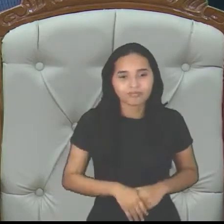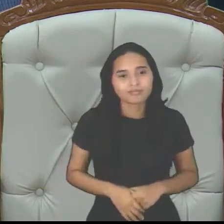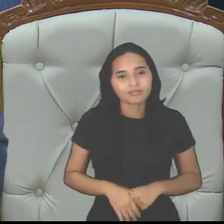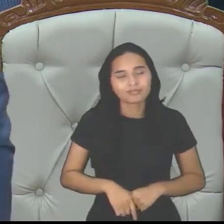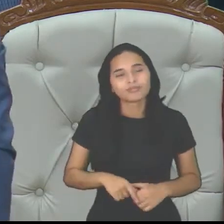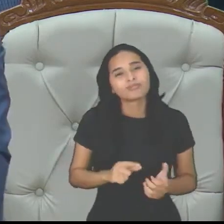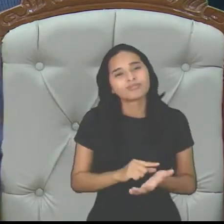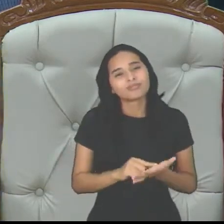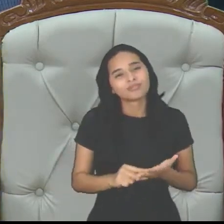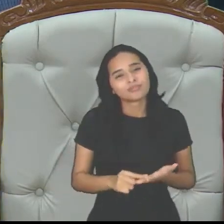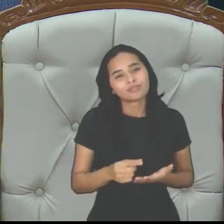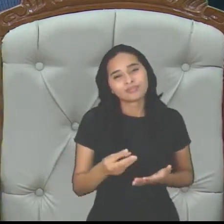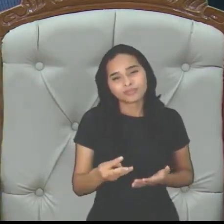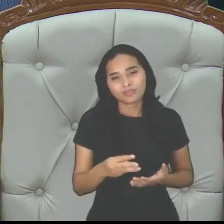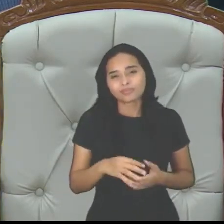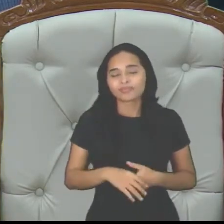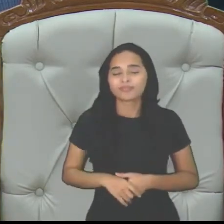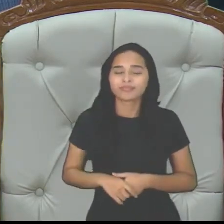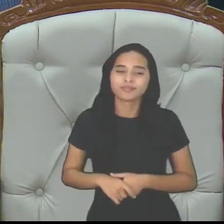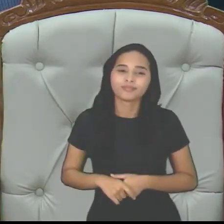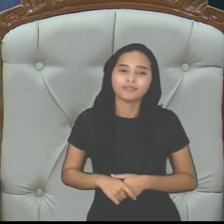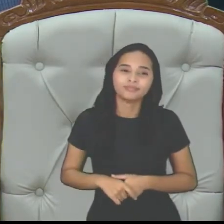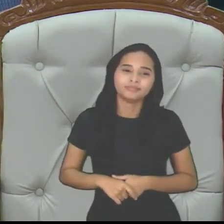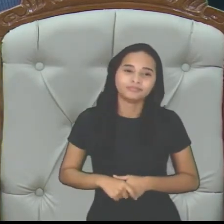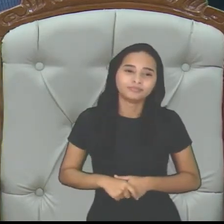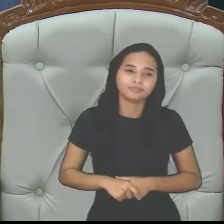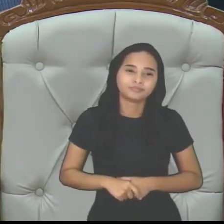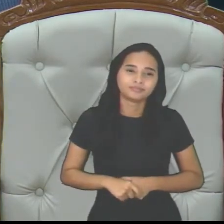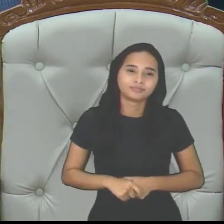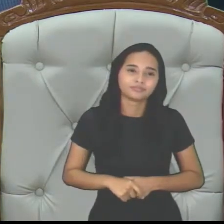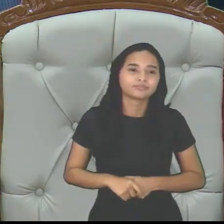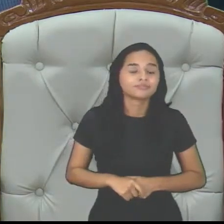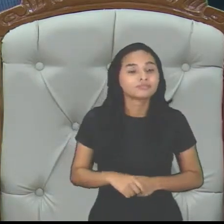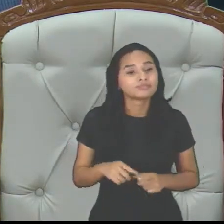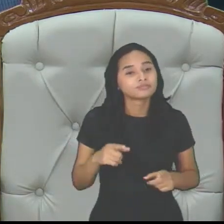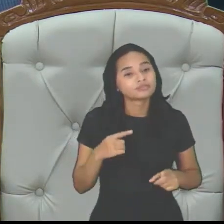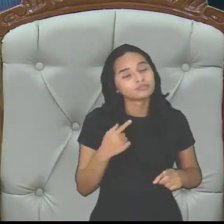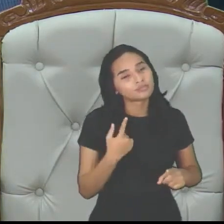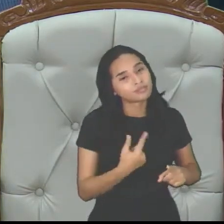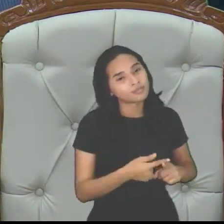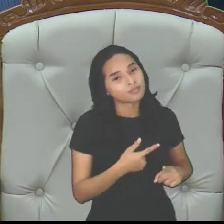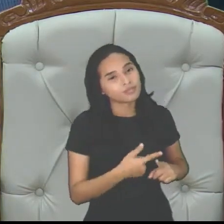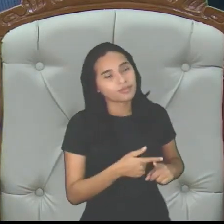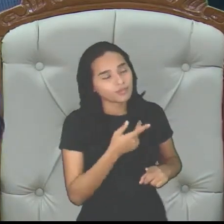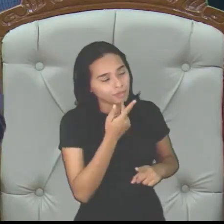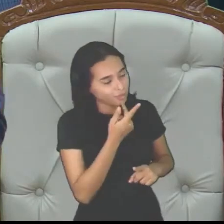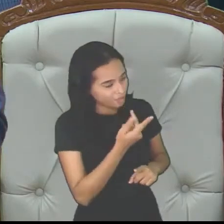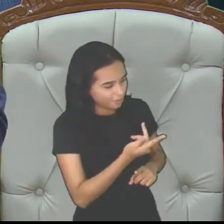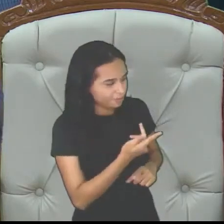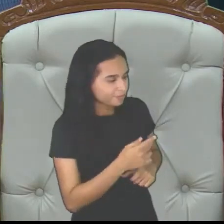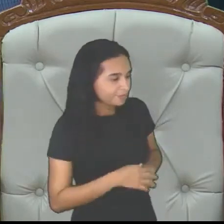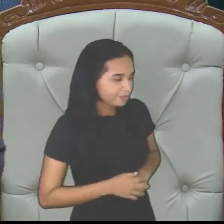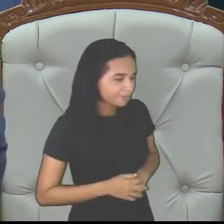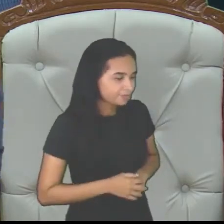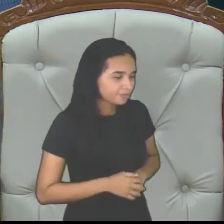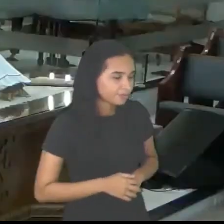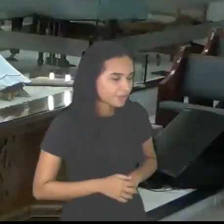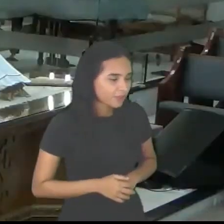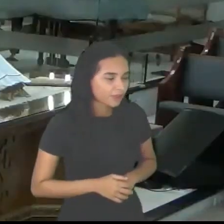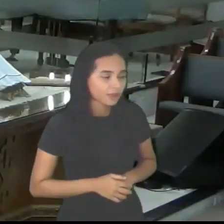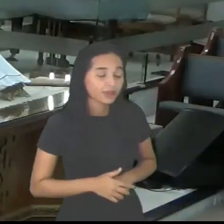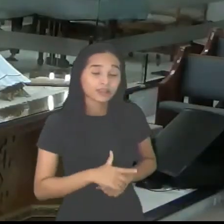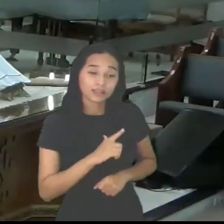Versículo 3, por gentileza. Pois que quando disserem a paz e